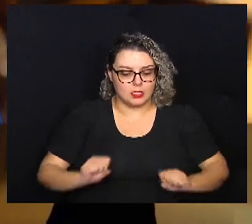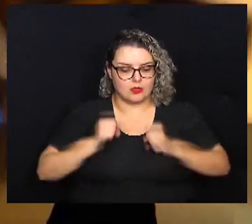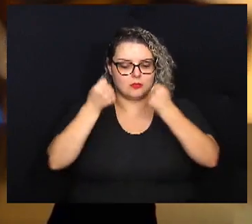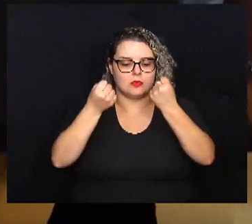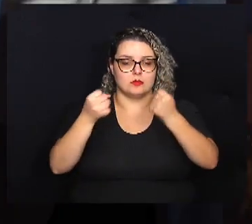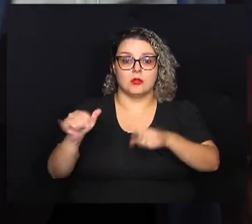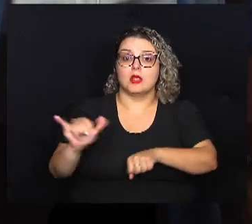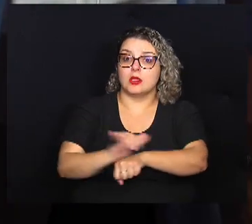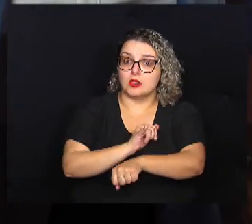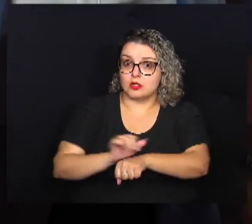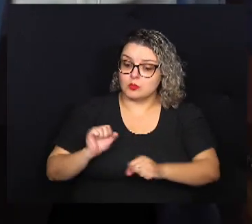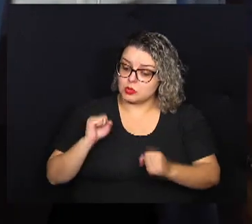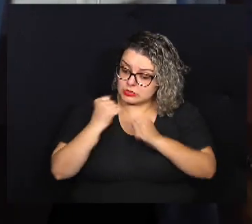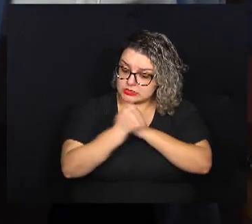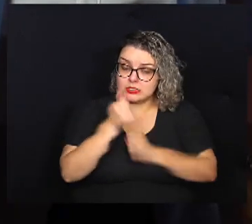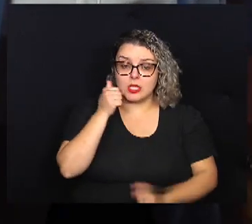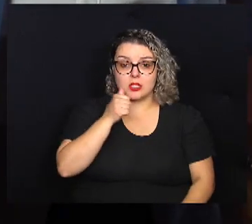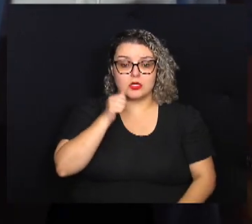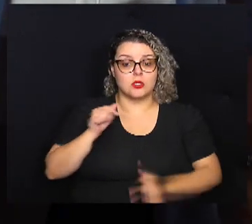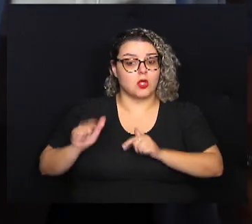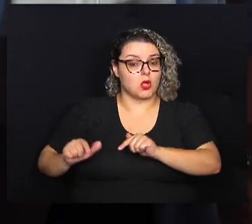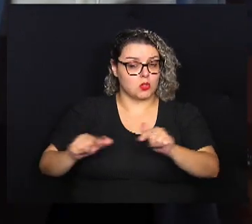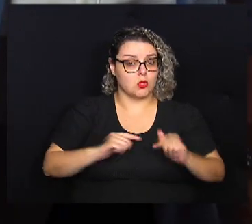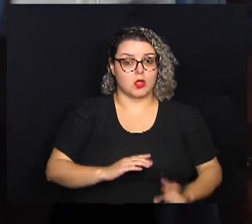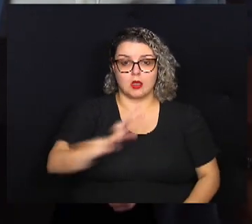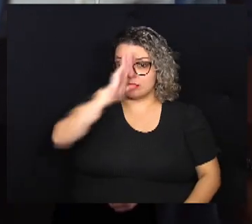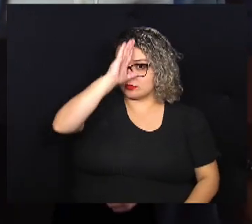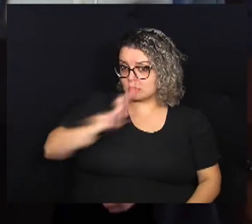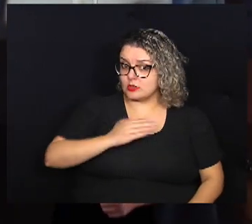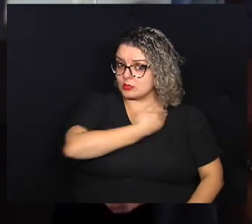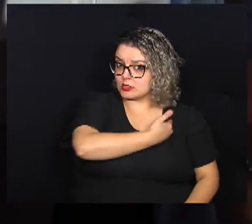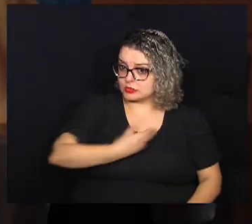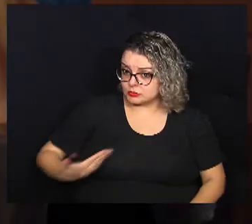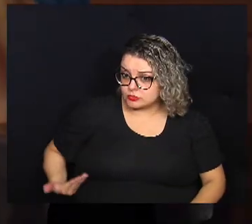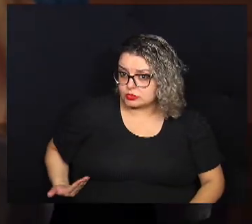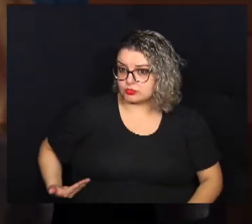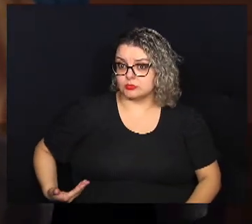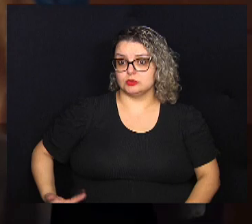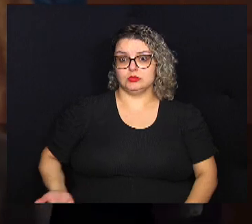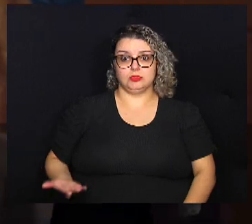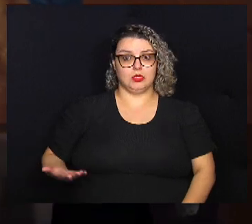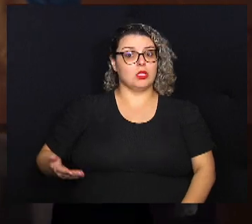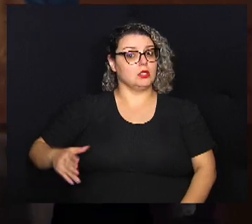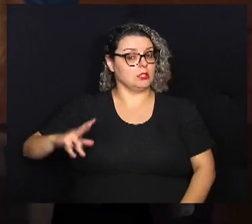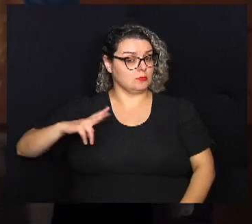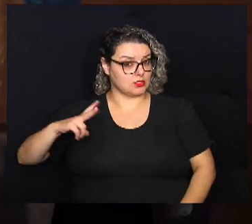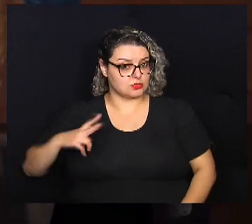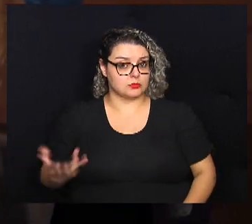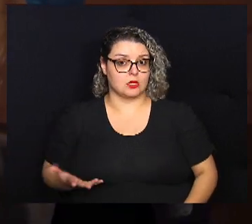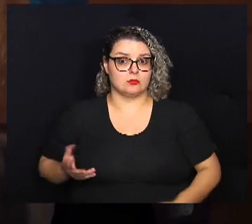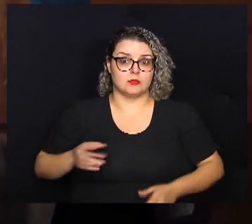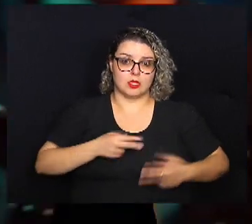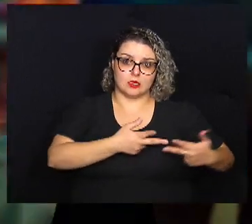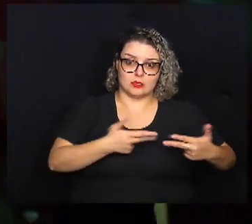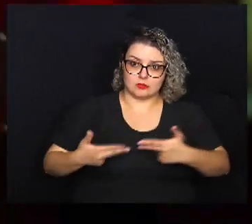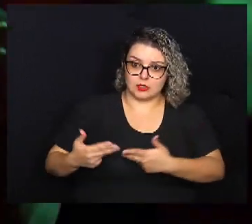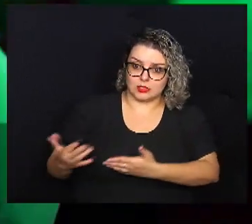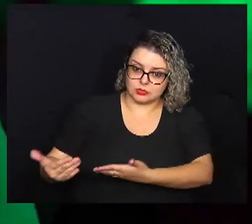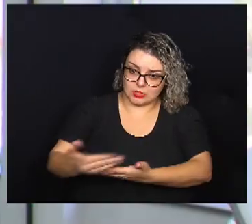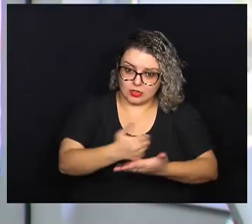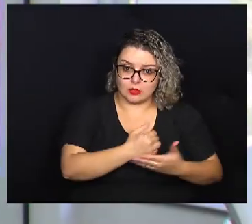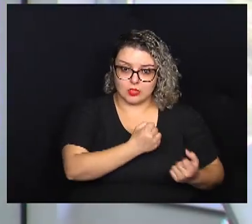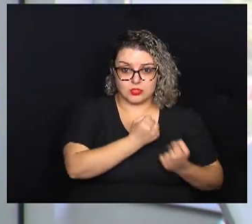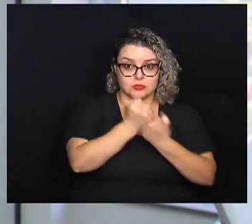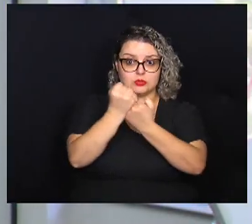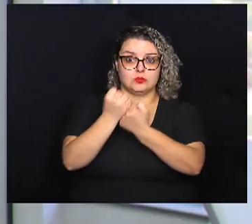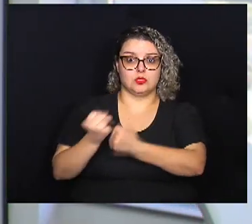proteção das mulheres em estabelecimentos privados e públicos, padronizando formas de acolhimento e suporte do poder